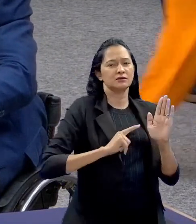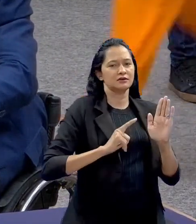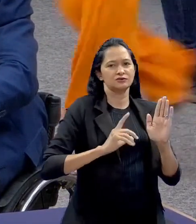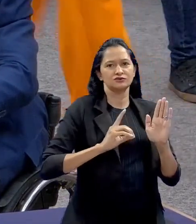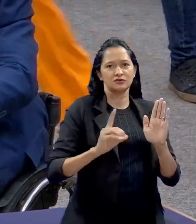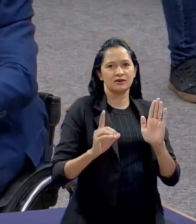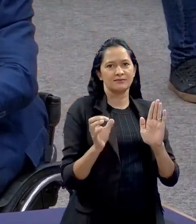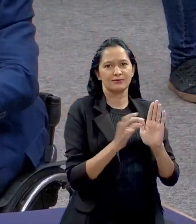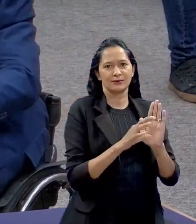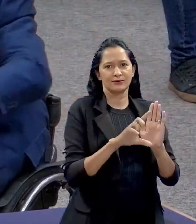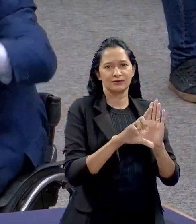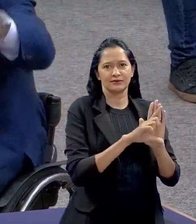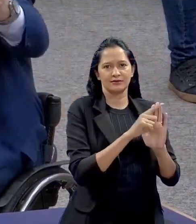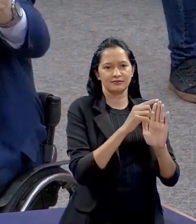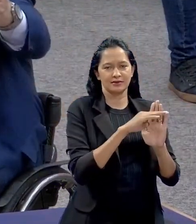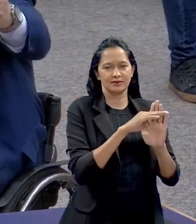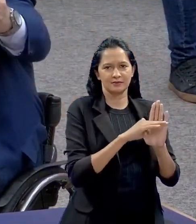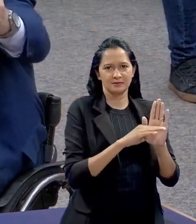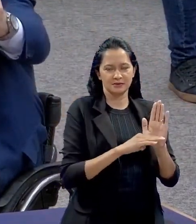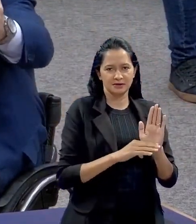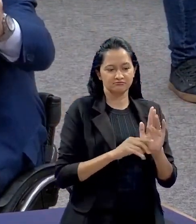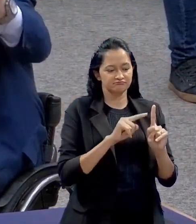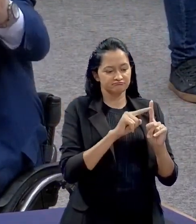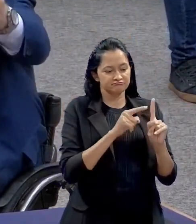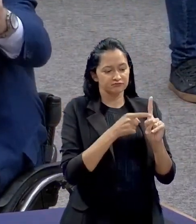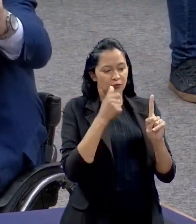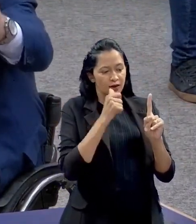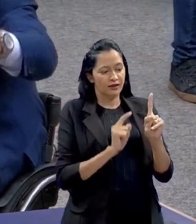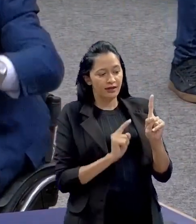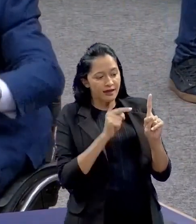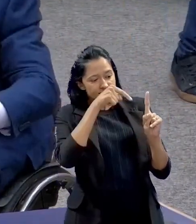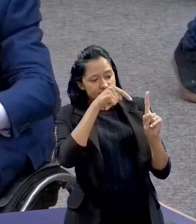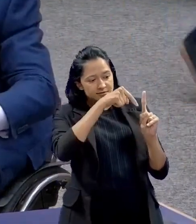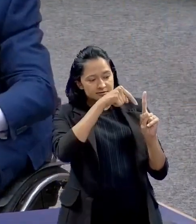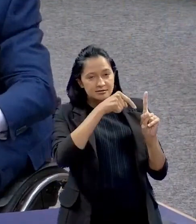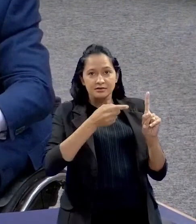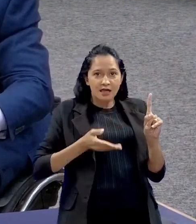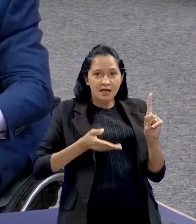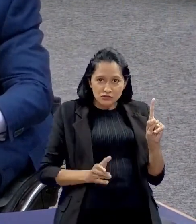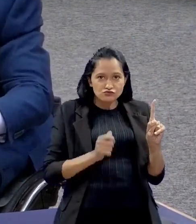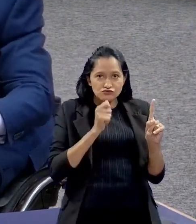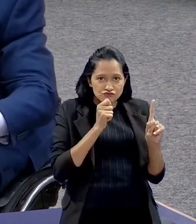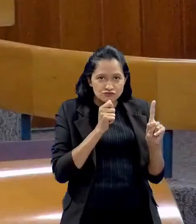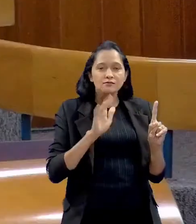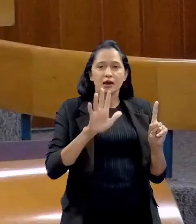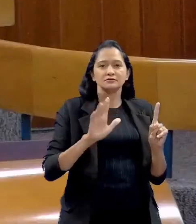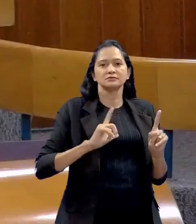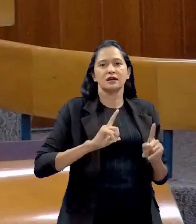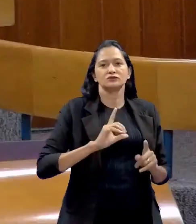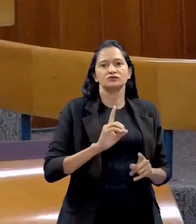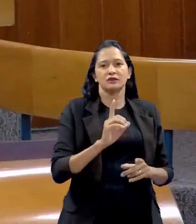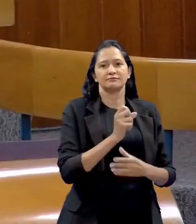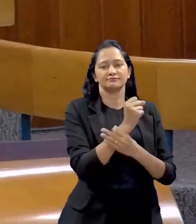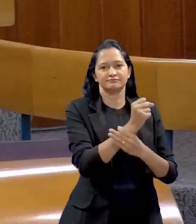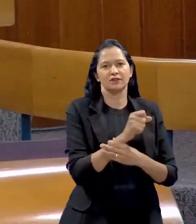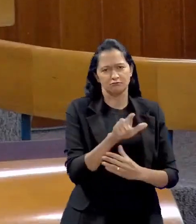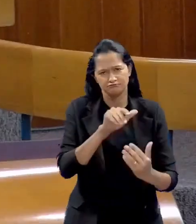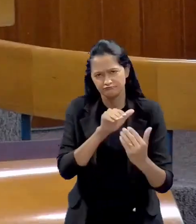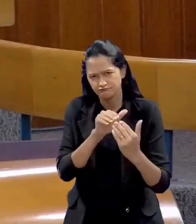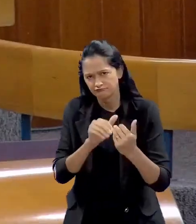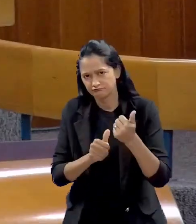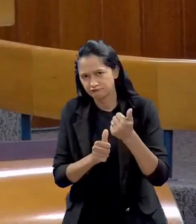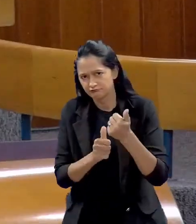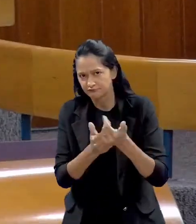Então, mais uma vez, eu ombrei com o senhor essa pauta. Conte conosco também. Muito obrigado, vereador William. Vereador Ronilson Reis,